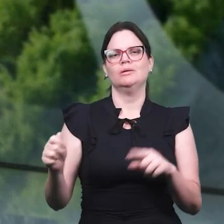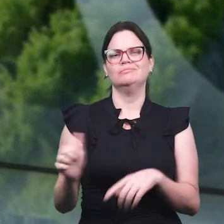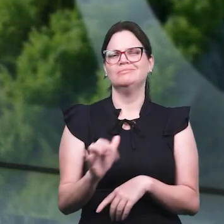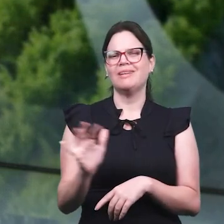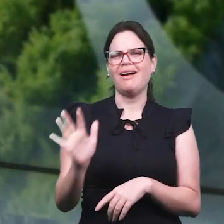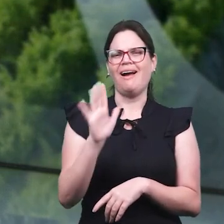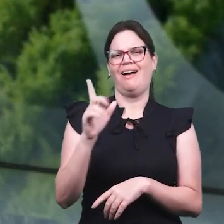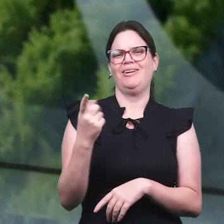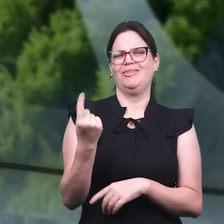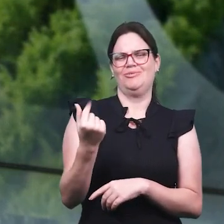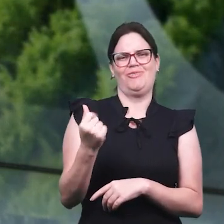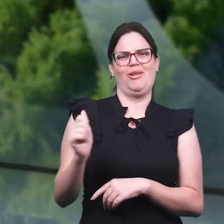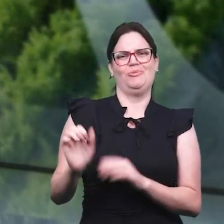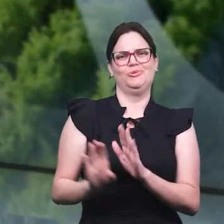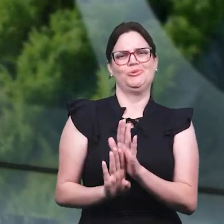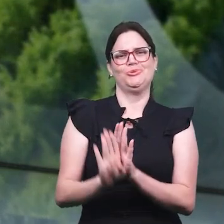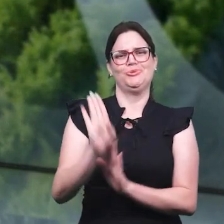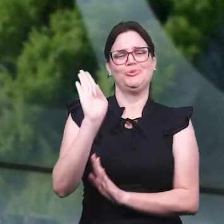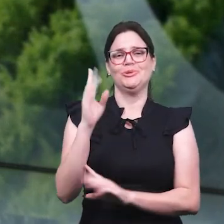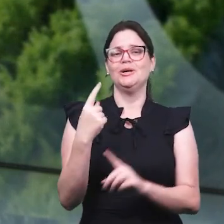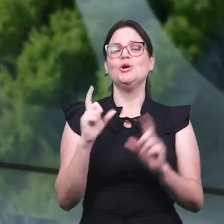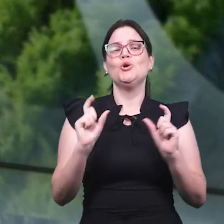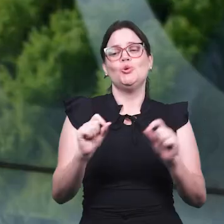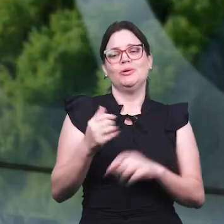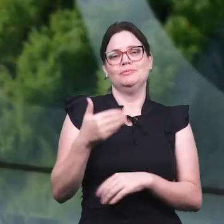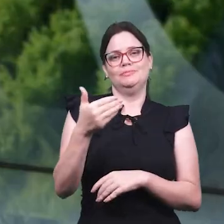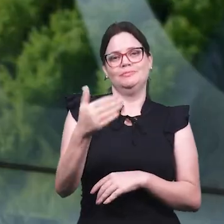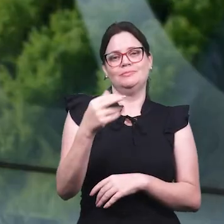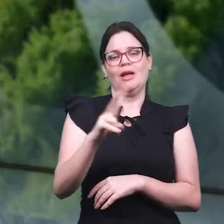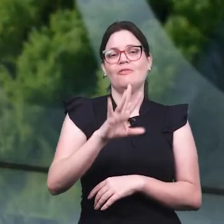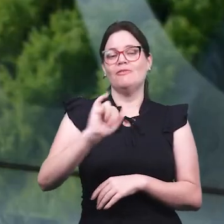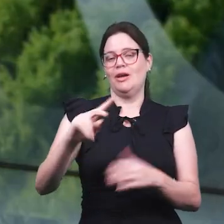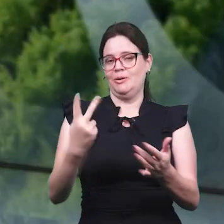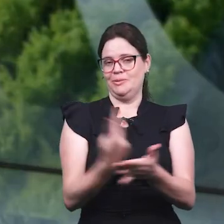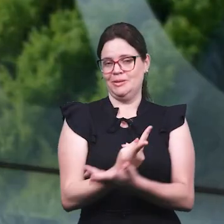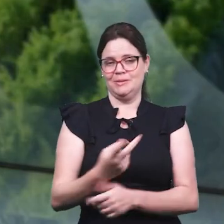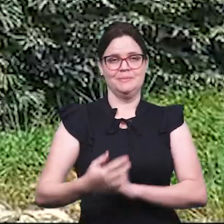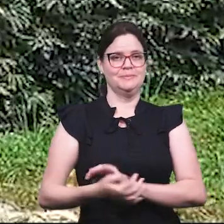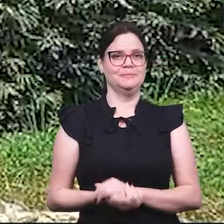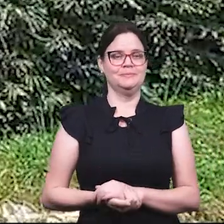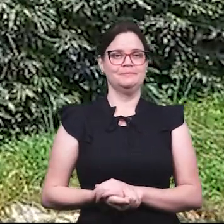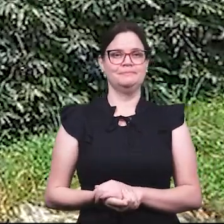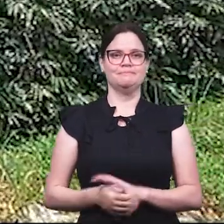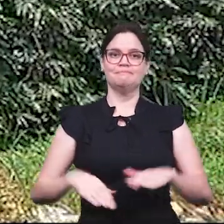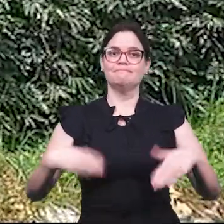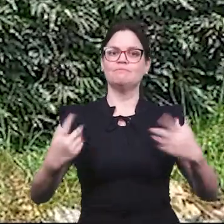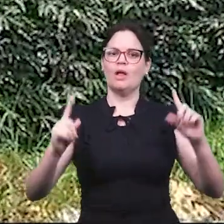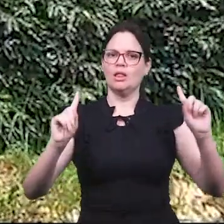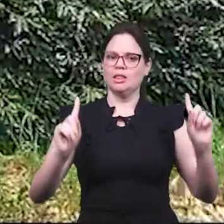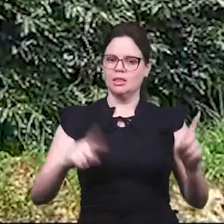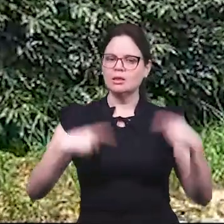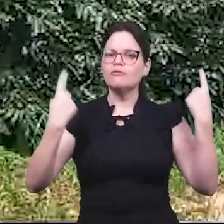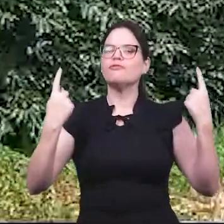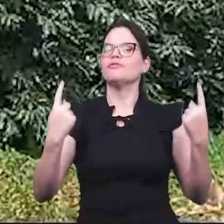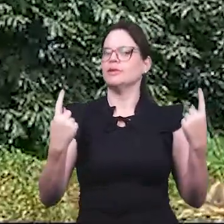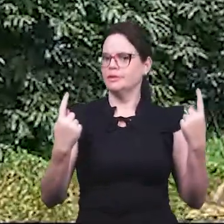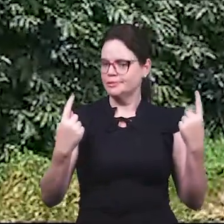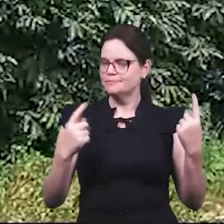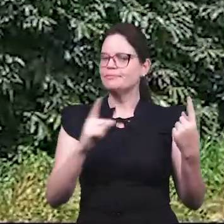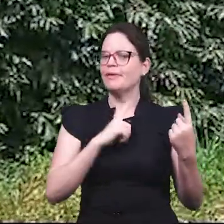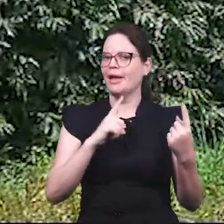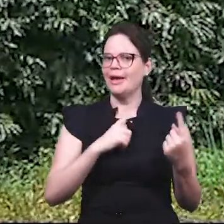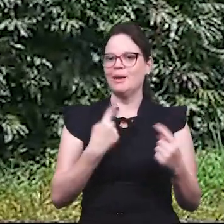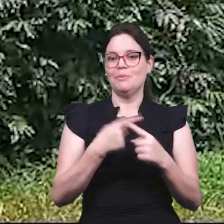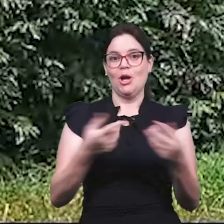elevação dos preços e o que podemos aguardar para os próximos dias. Desafio é a palavra que define